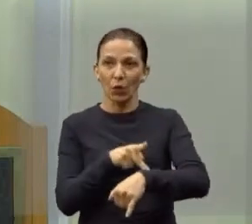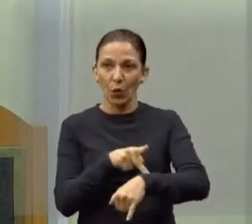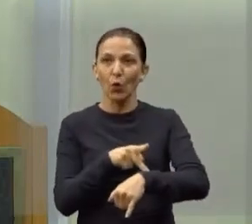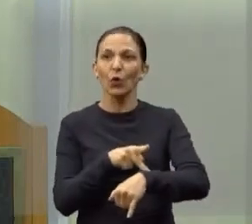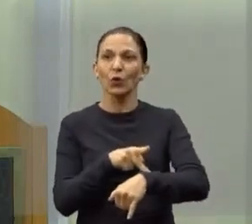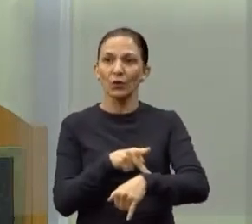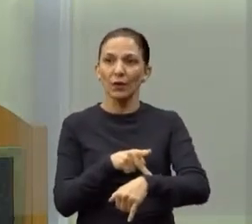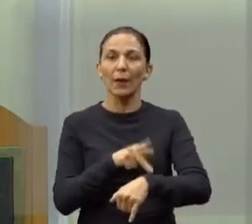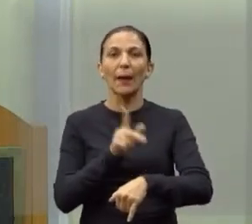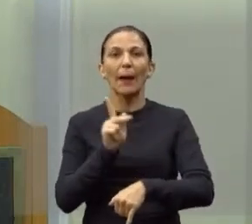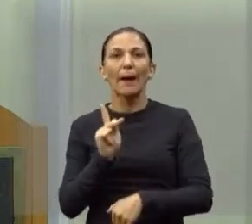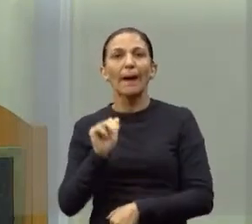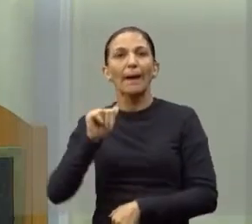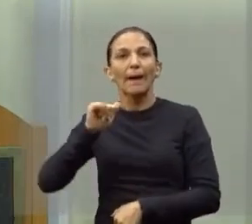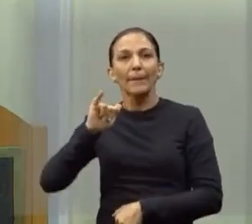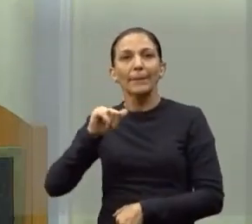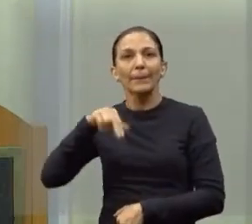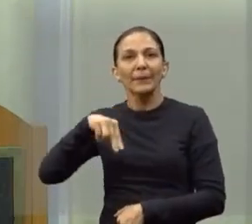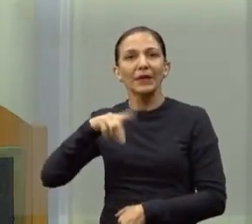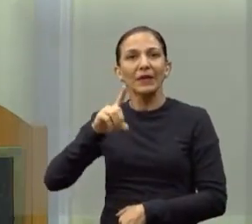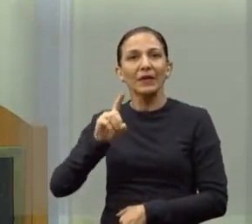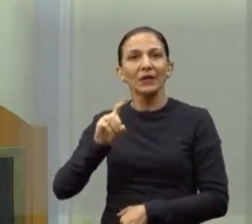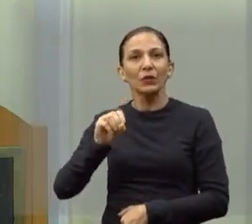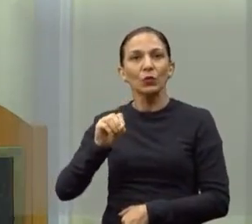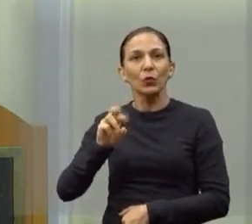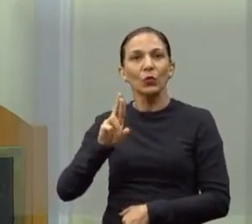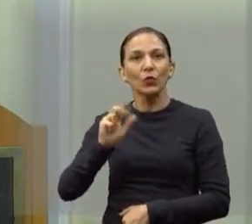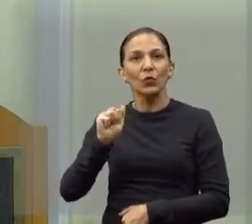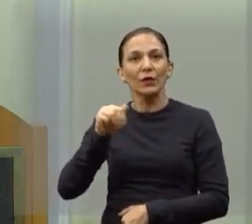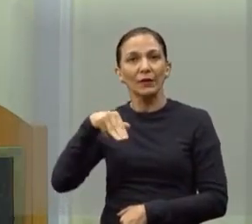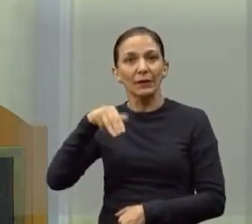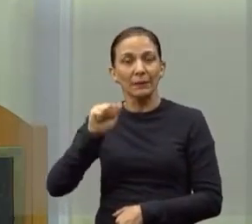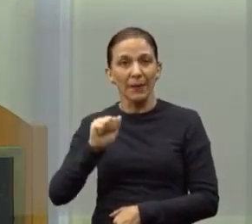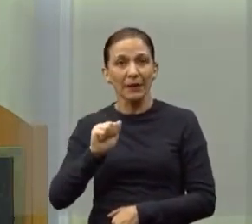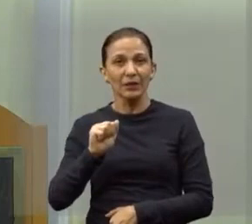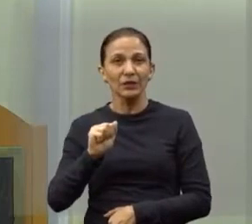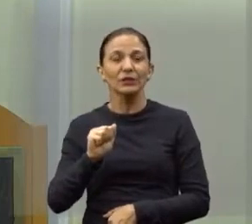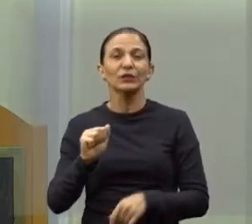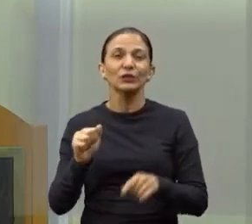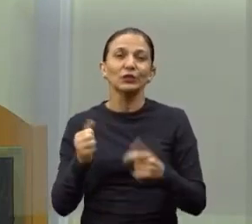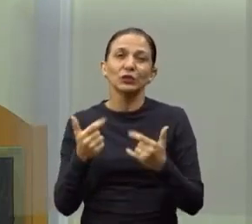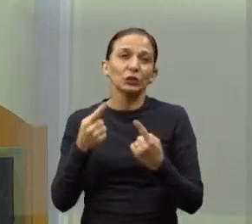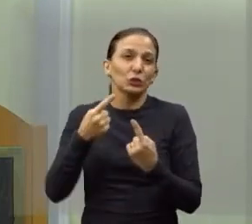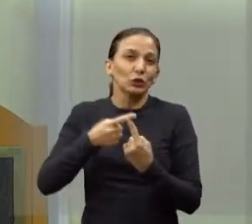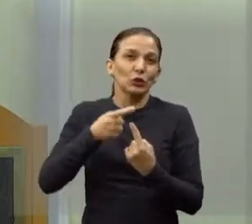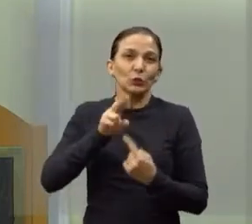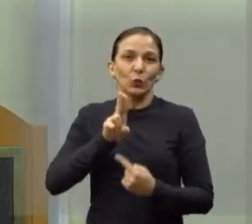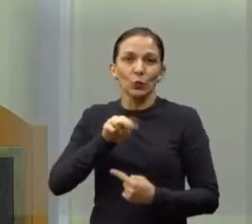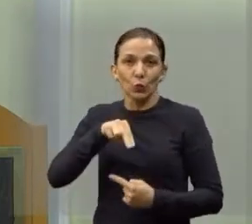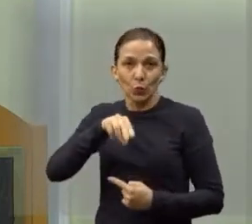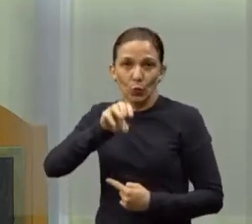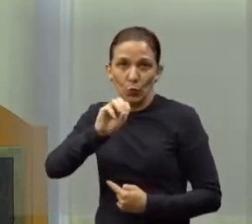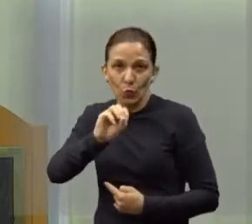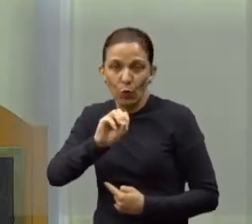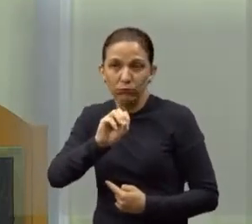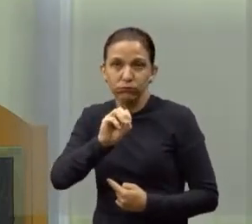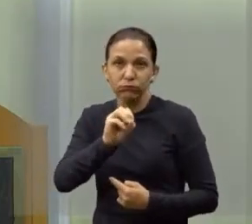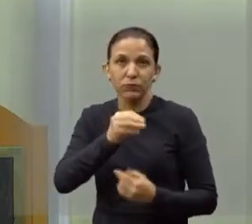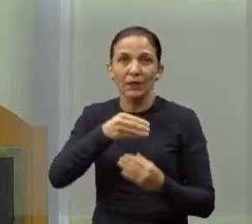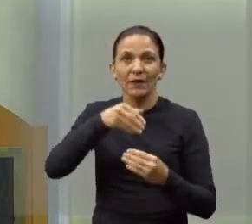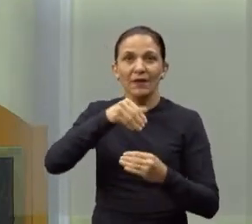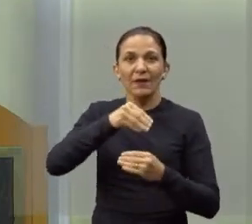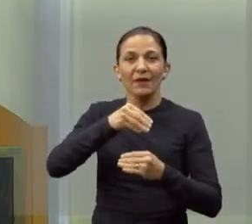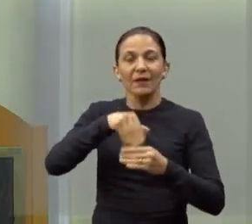chamados Pindorama, que é um jogo de cartas, estilo Uno, que cria, nesse jogo de